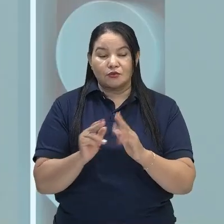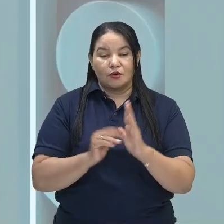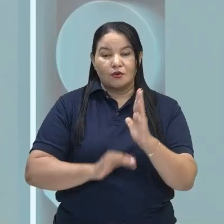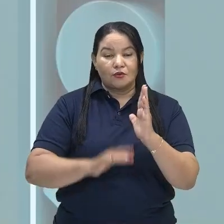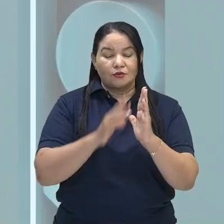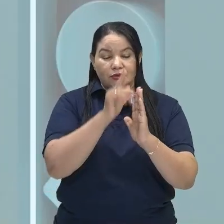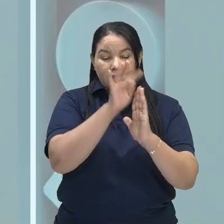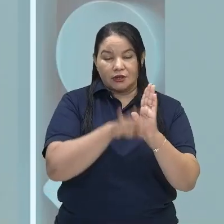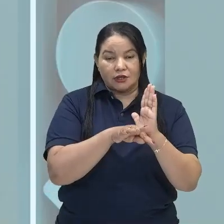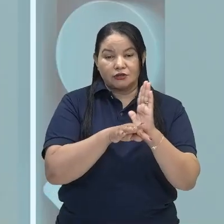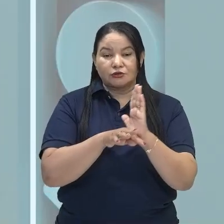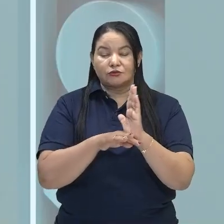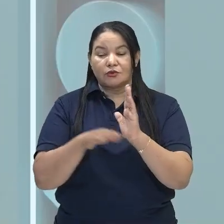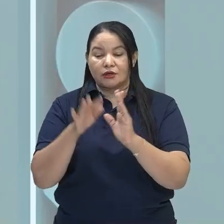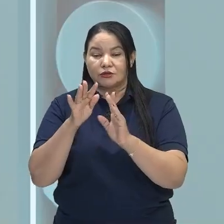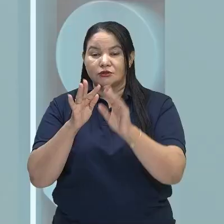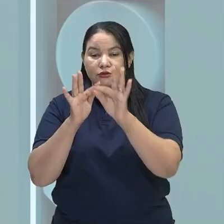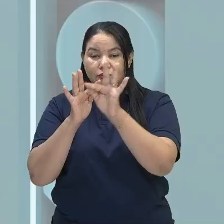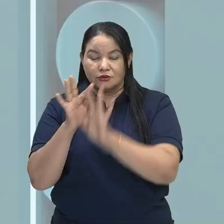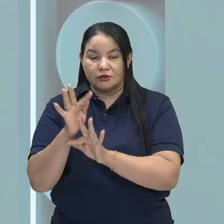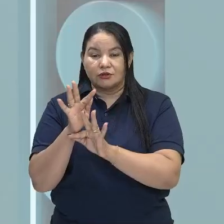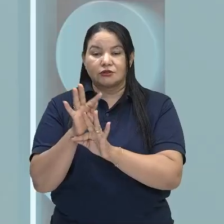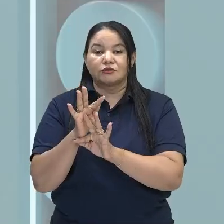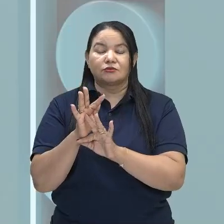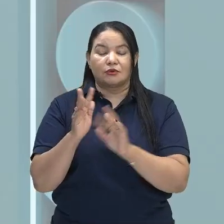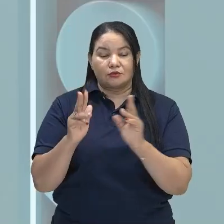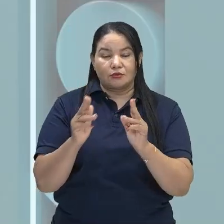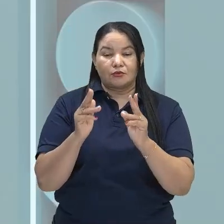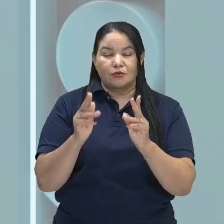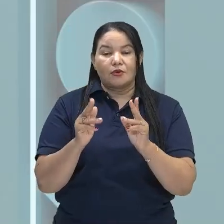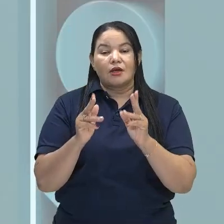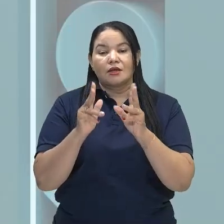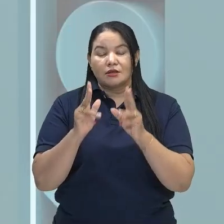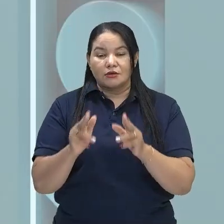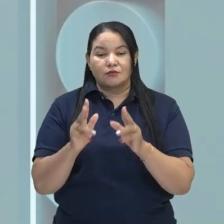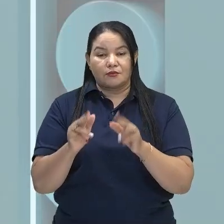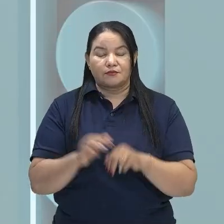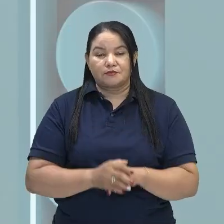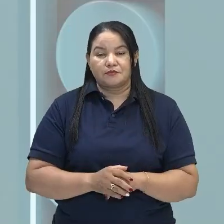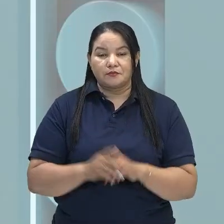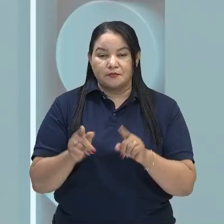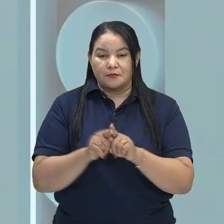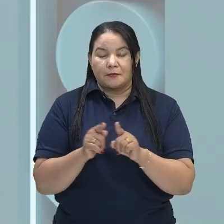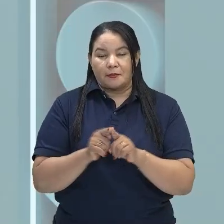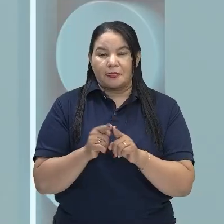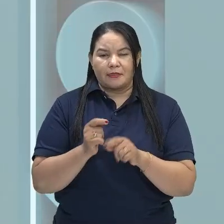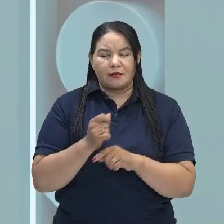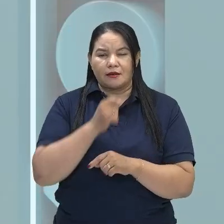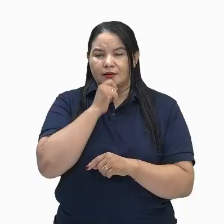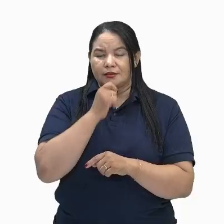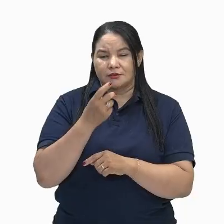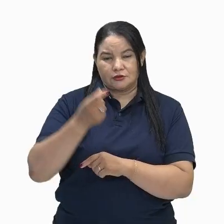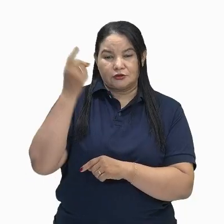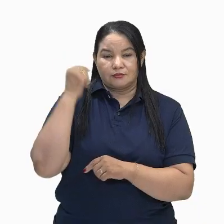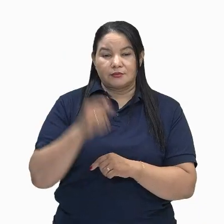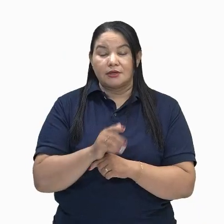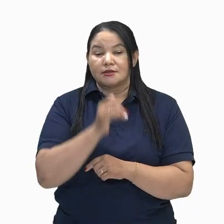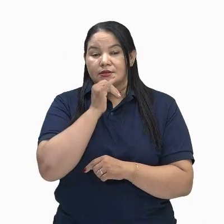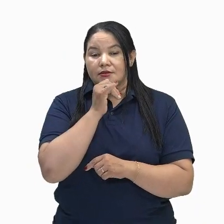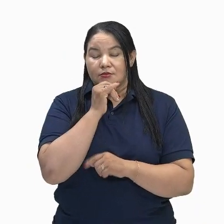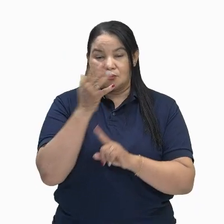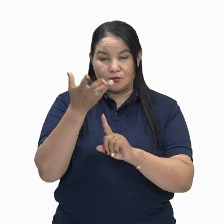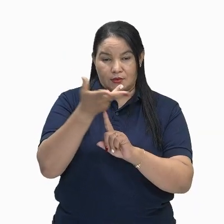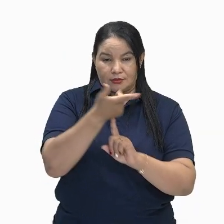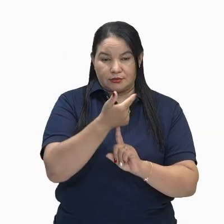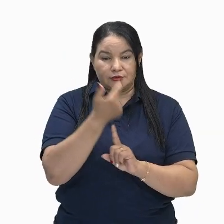existe. Né? É um texto mais antigo. Vamos ver um exemplo numa obra de arte, por exemplo.